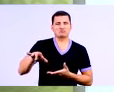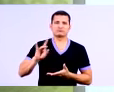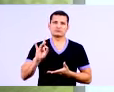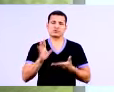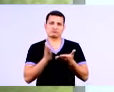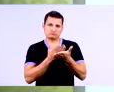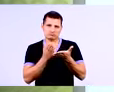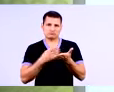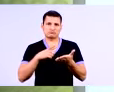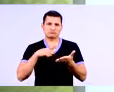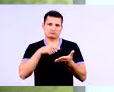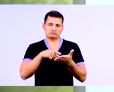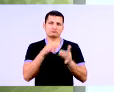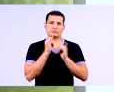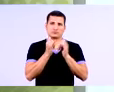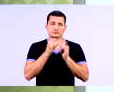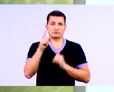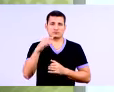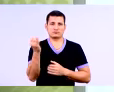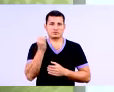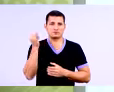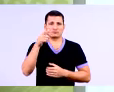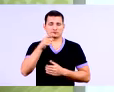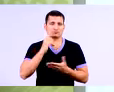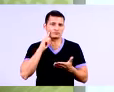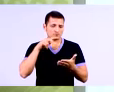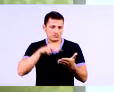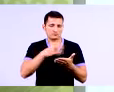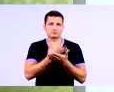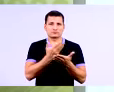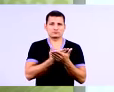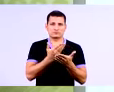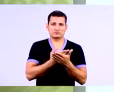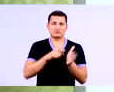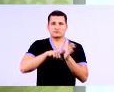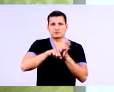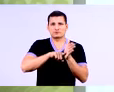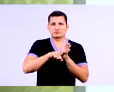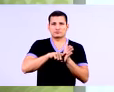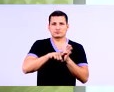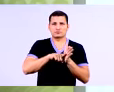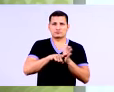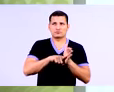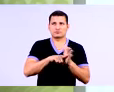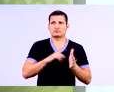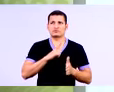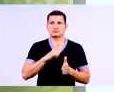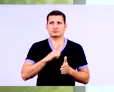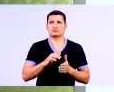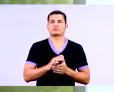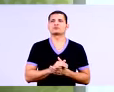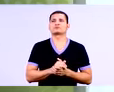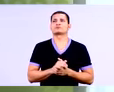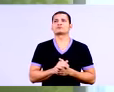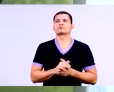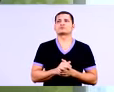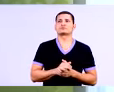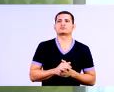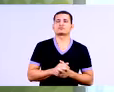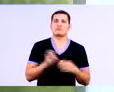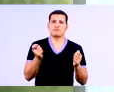caderno Informação e é importante que vocês consigam pesquisar. Tenham